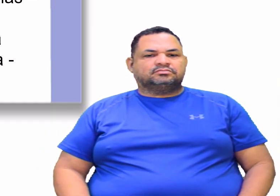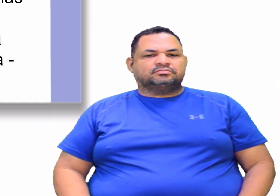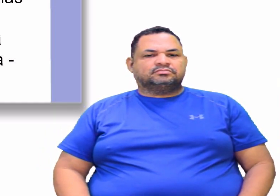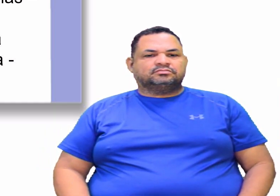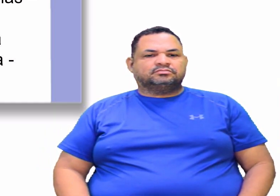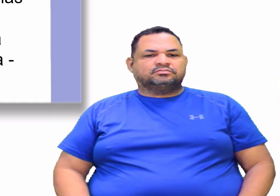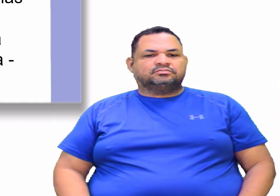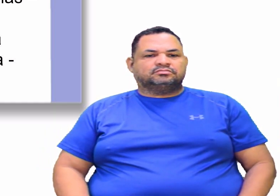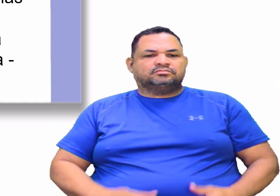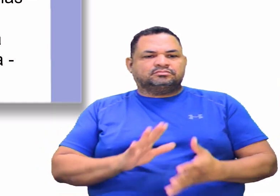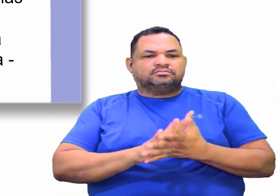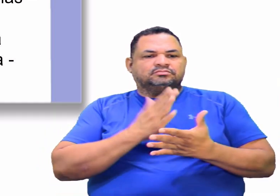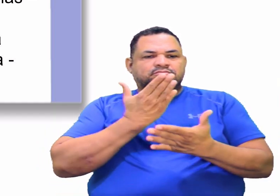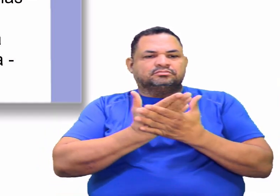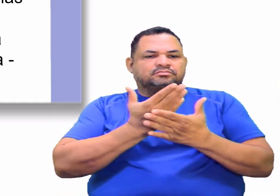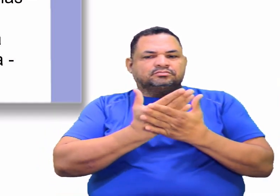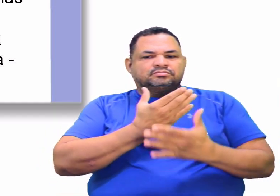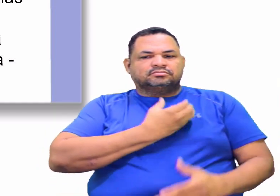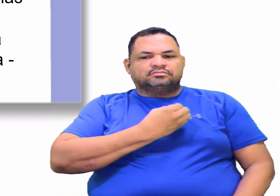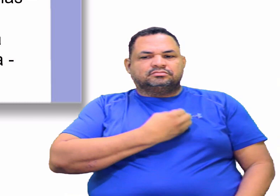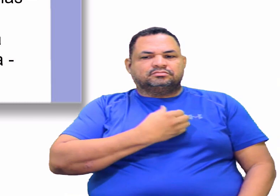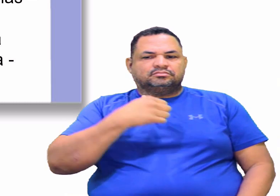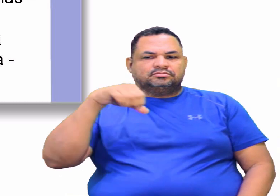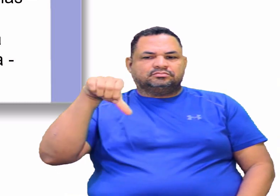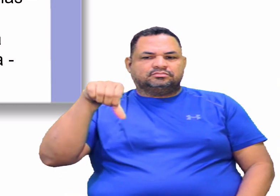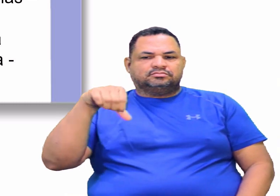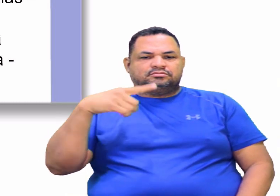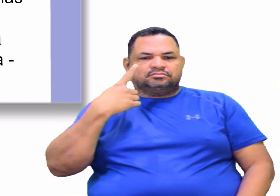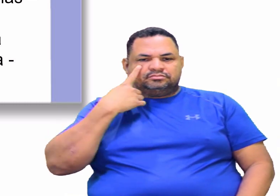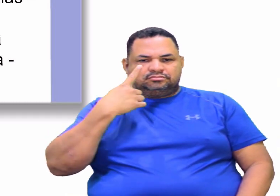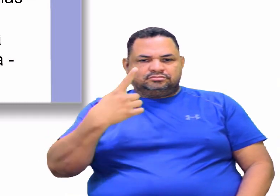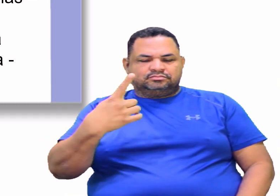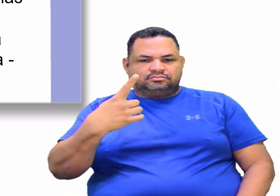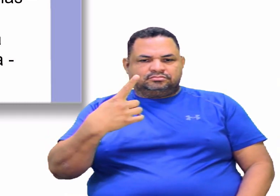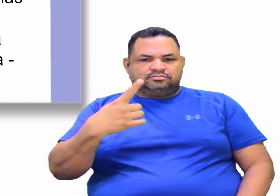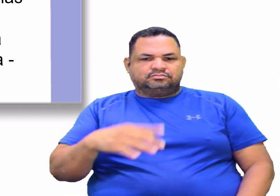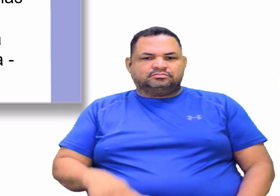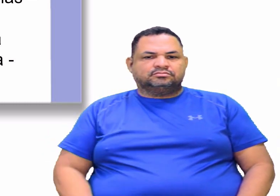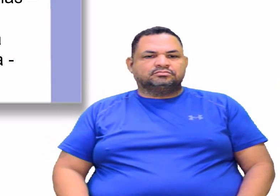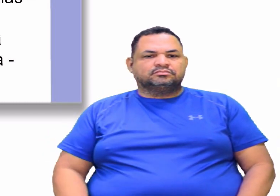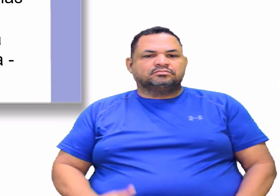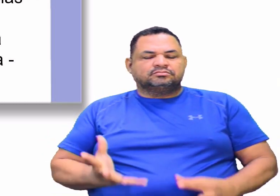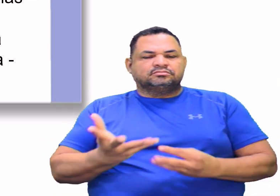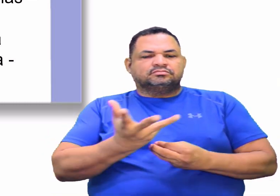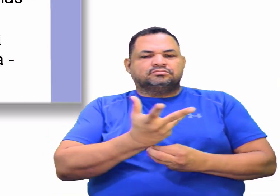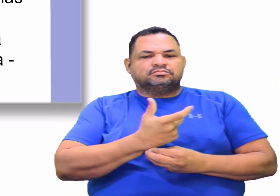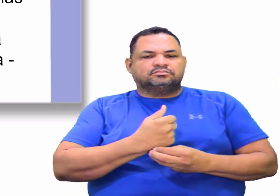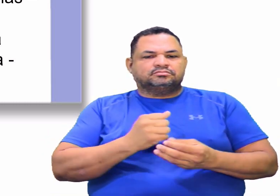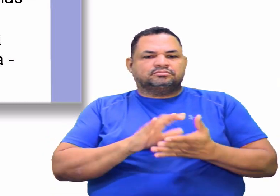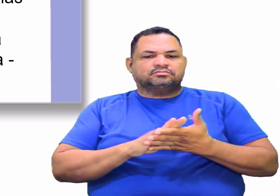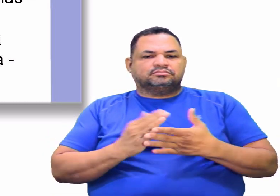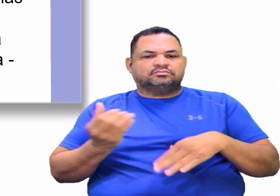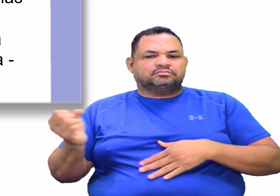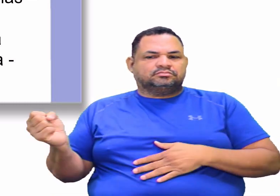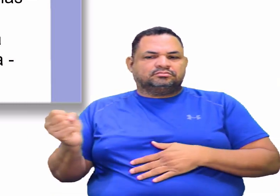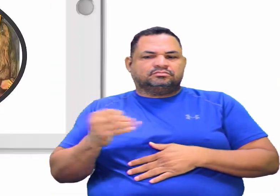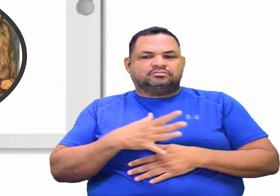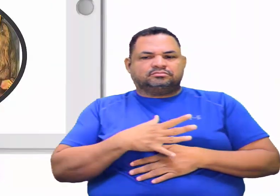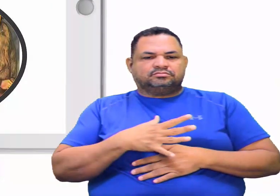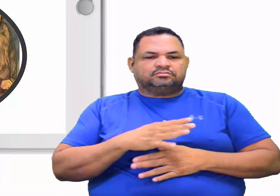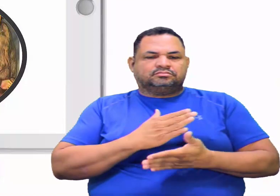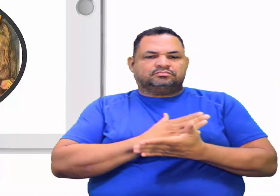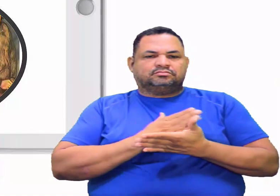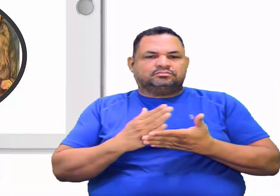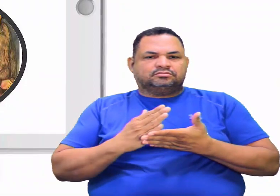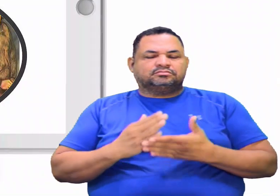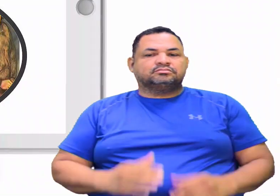indígena, e a aula 9, que é uma olhada aí, mais uma olhada na arte contemporânea. Então, vamos